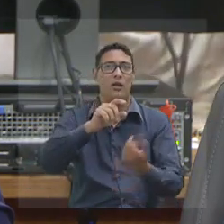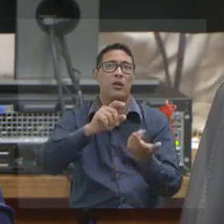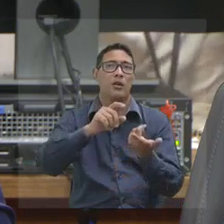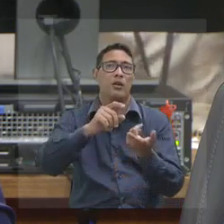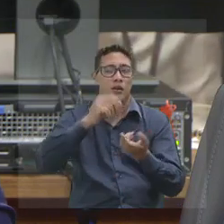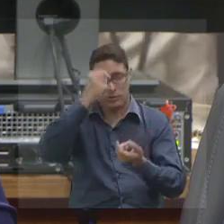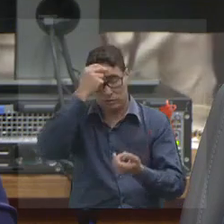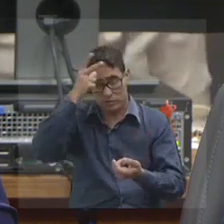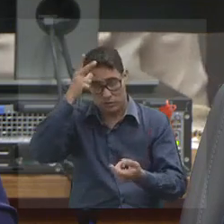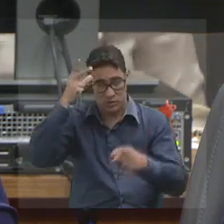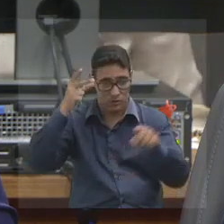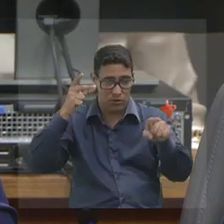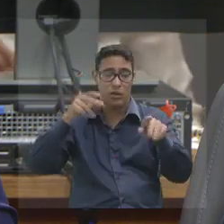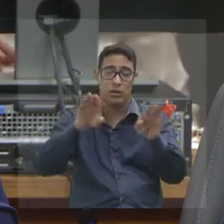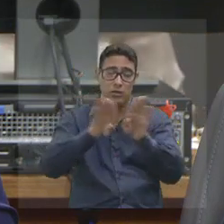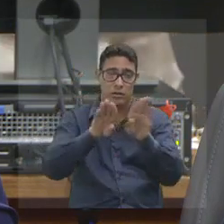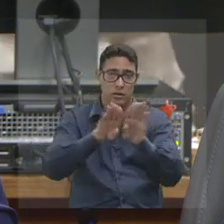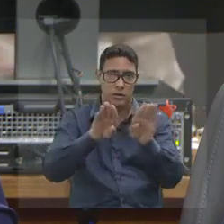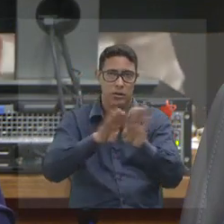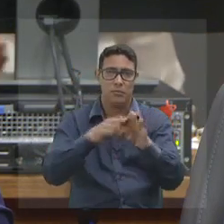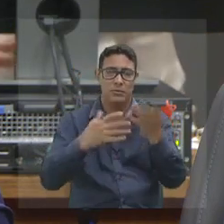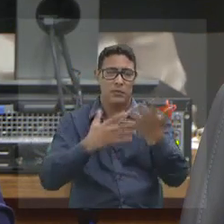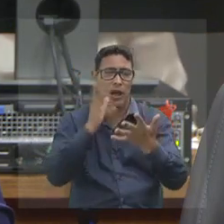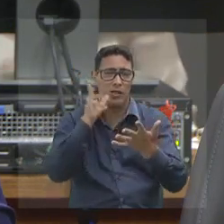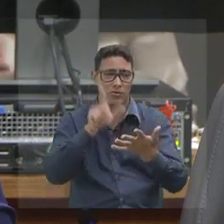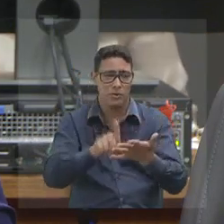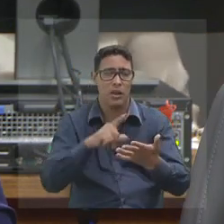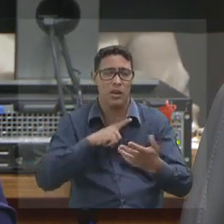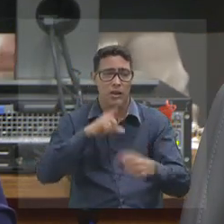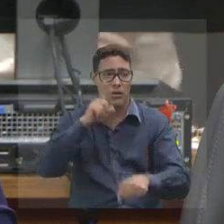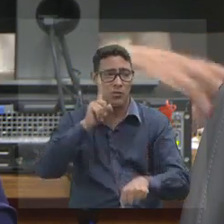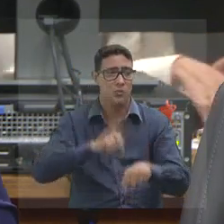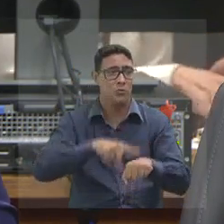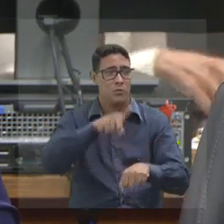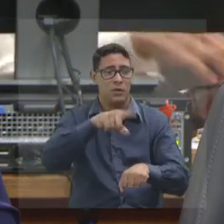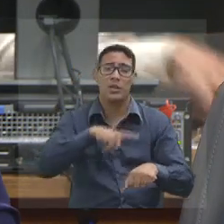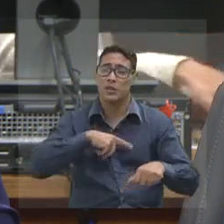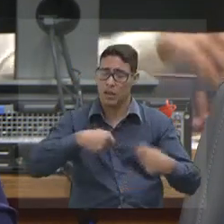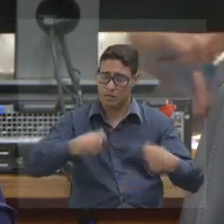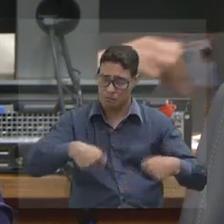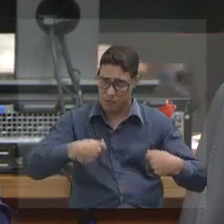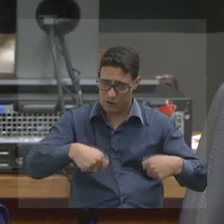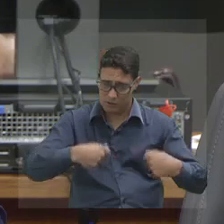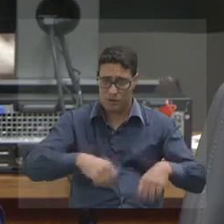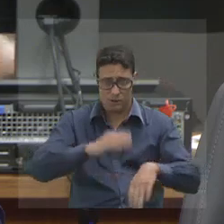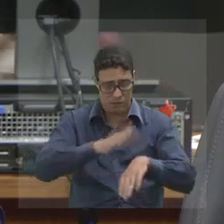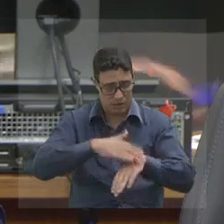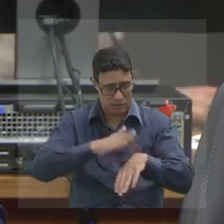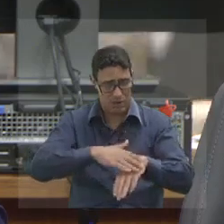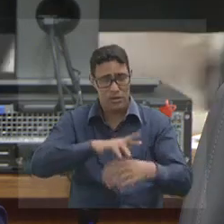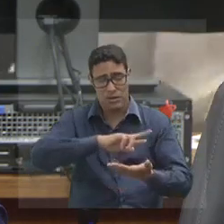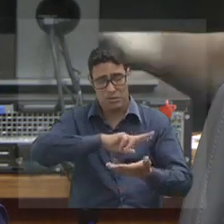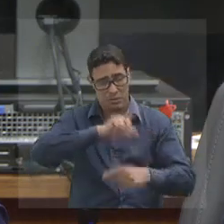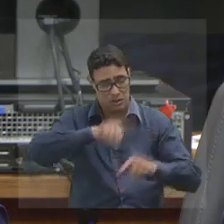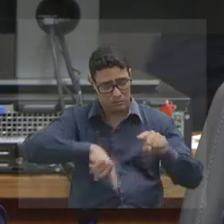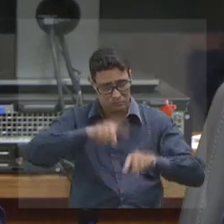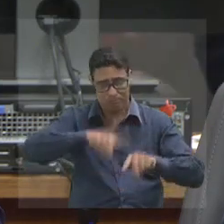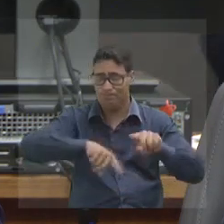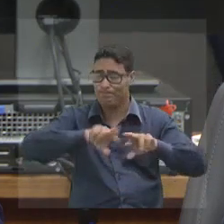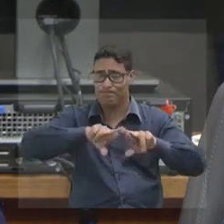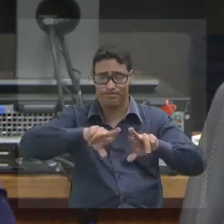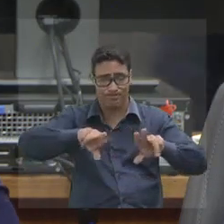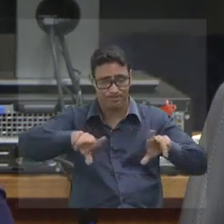que assim É nesse momento nós precisaremos de muito mais recursos para poder